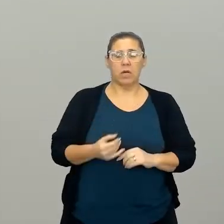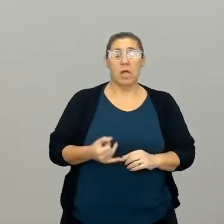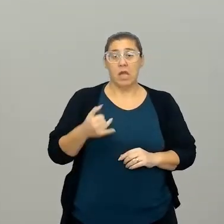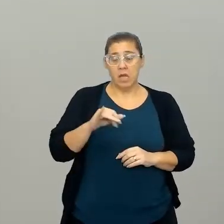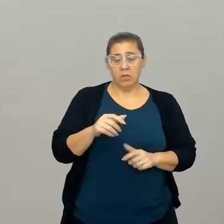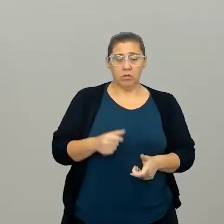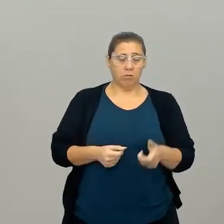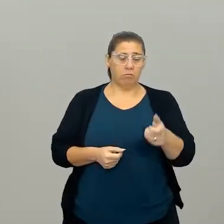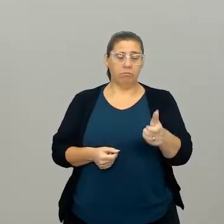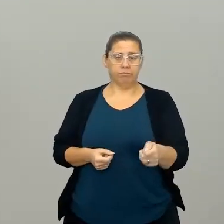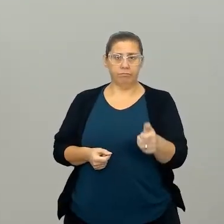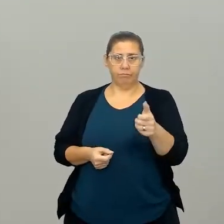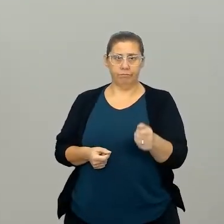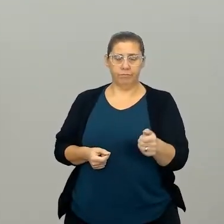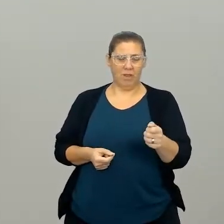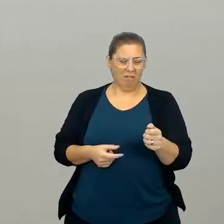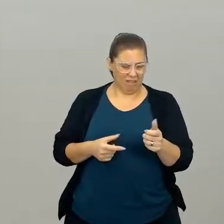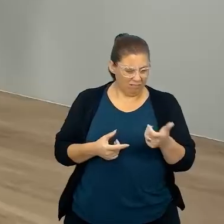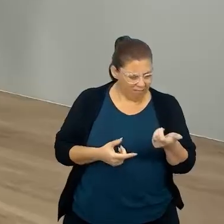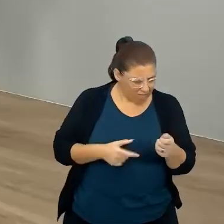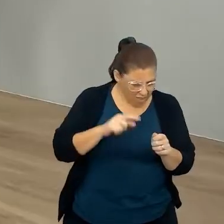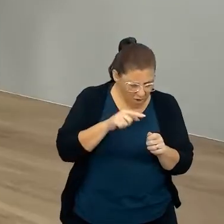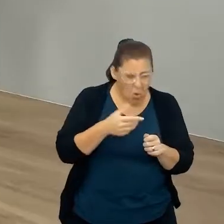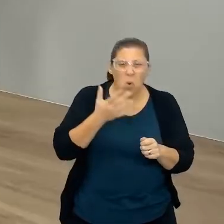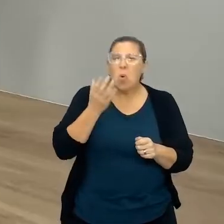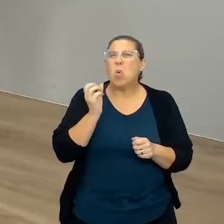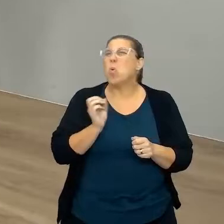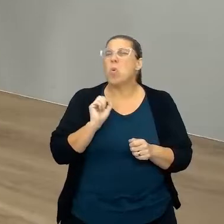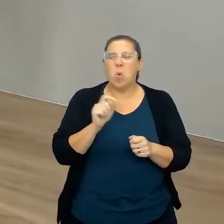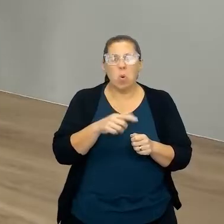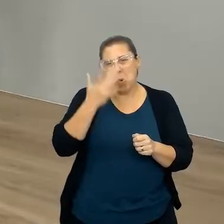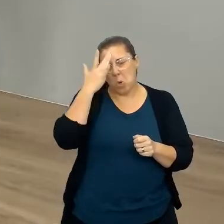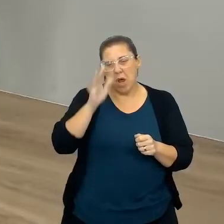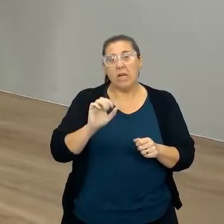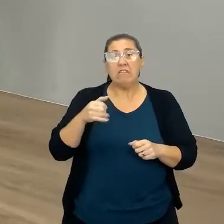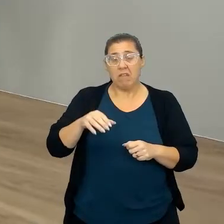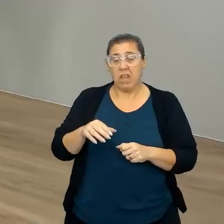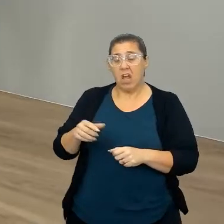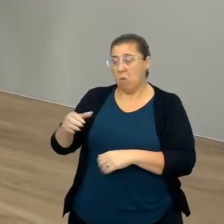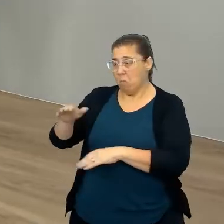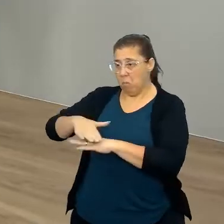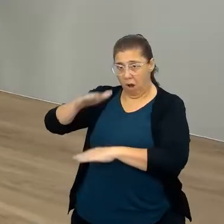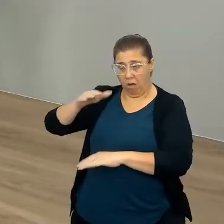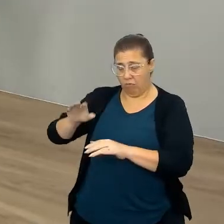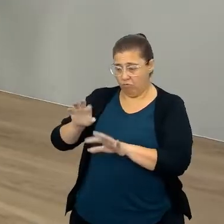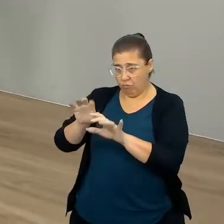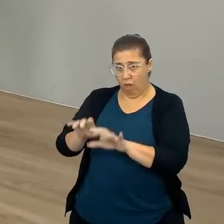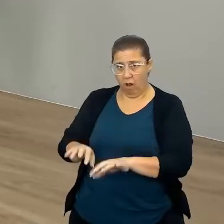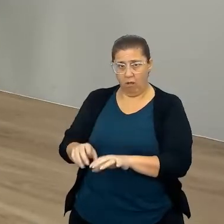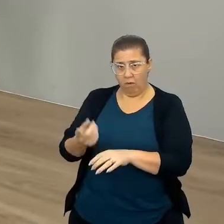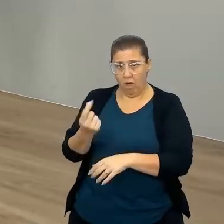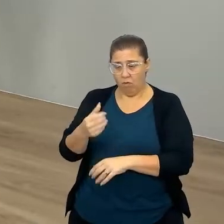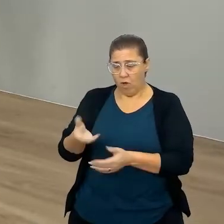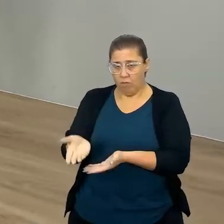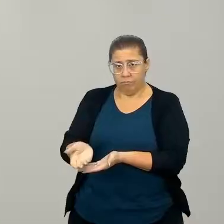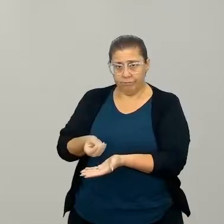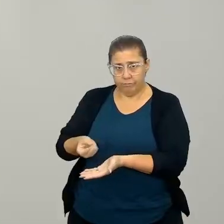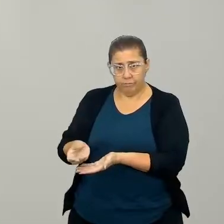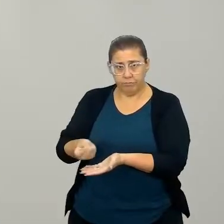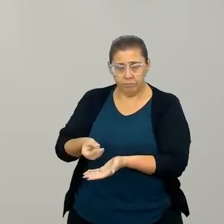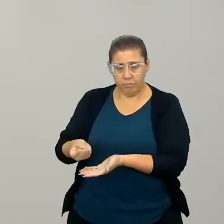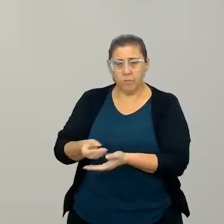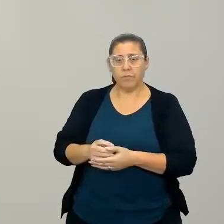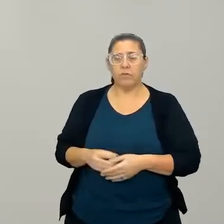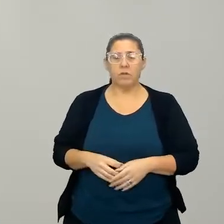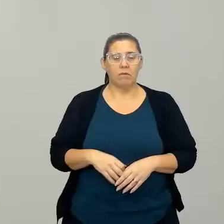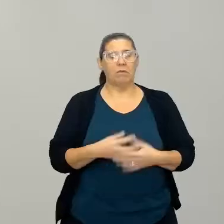na mão dele, ele se embaralhava. Ele ia para o caixa eletrônico e ele ficava perdido. E aí, às vezes, você via aluninho tirando uma